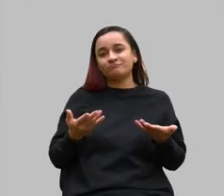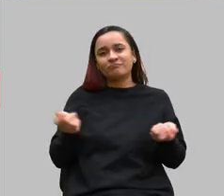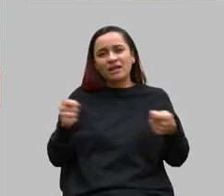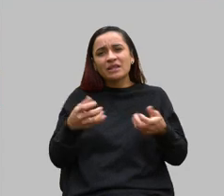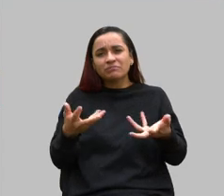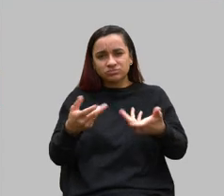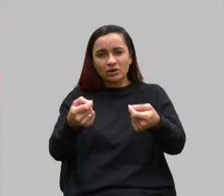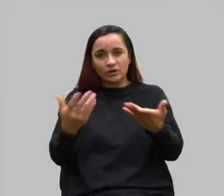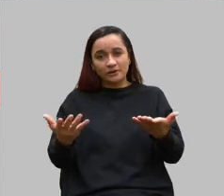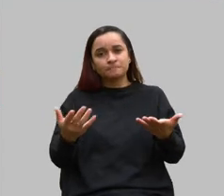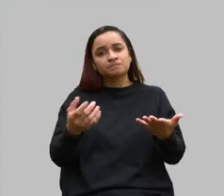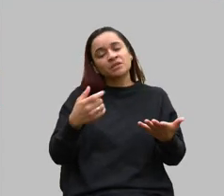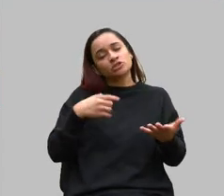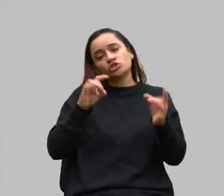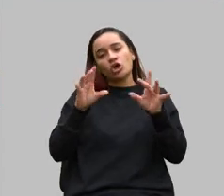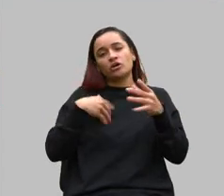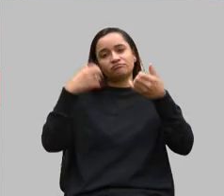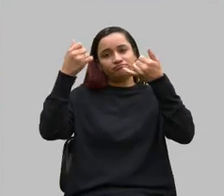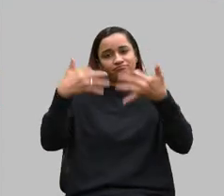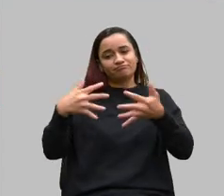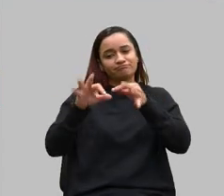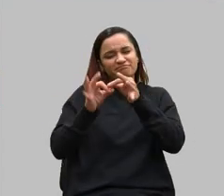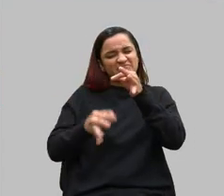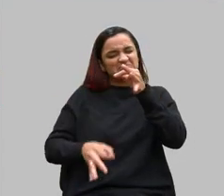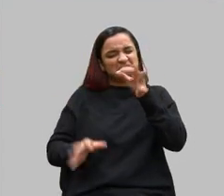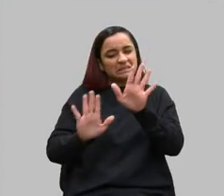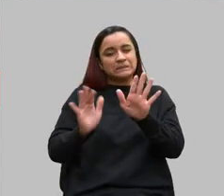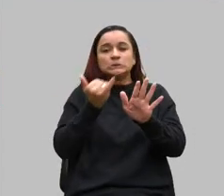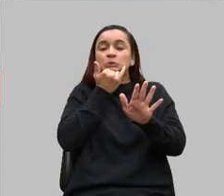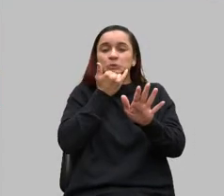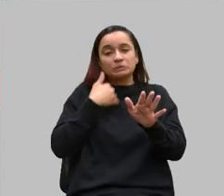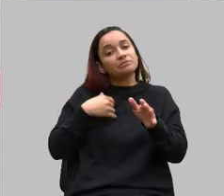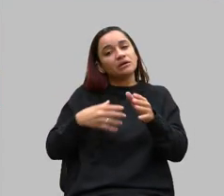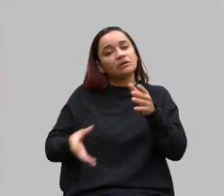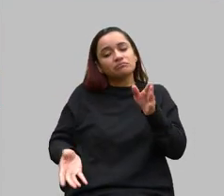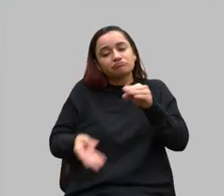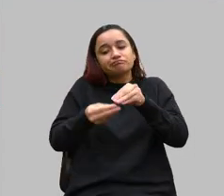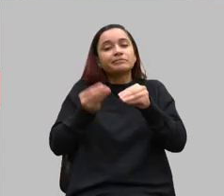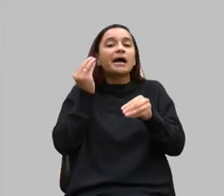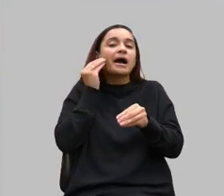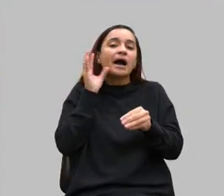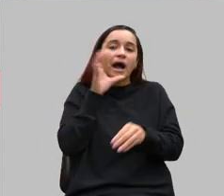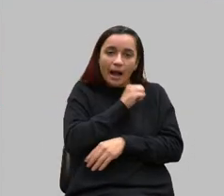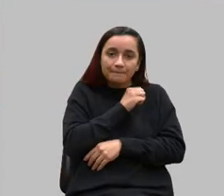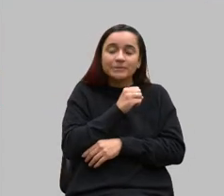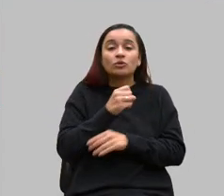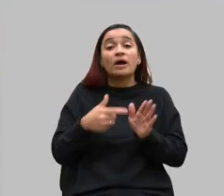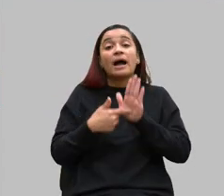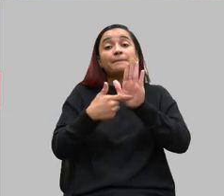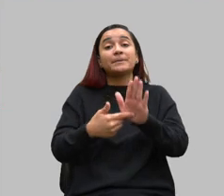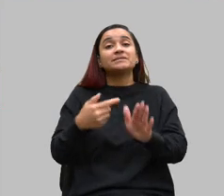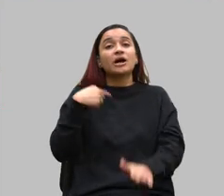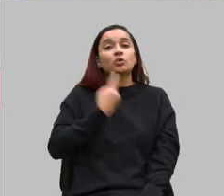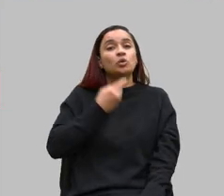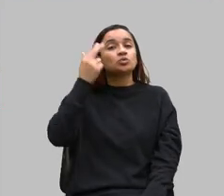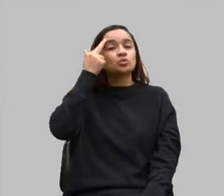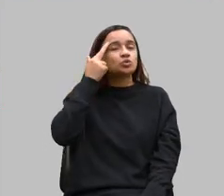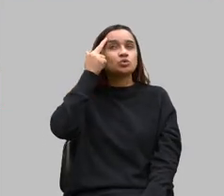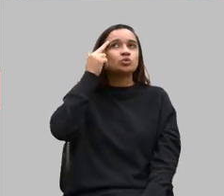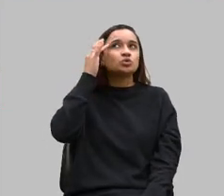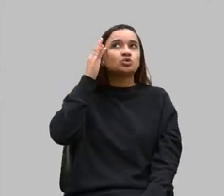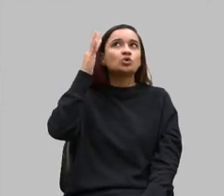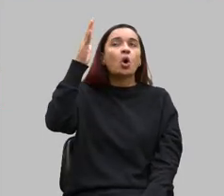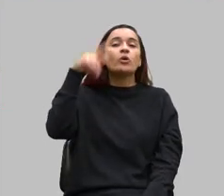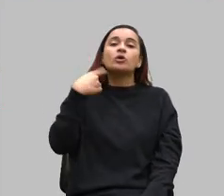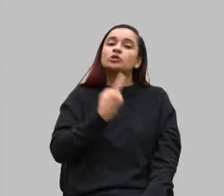rapidamente Espero que tenha sido rápido apresentar para vocês o sonho dessa empresa que nós sonhamos